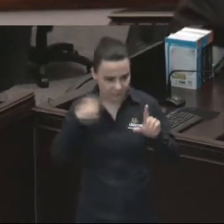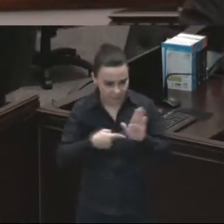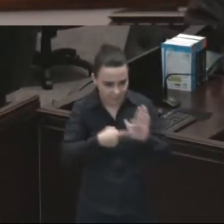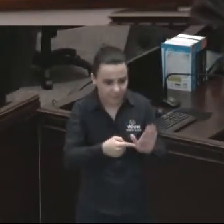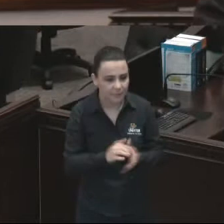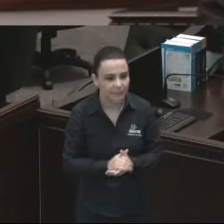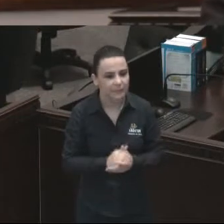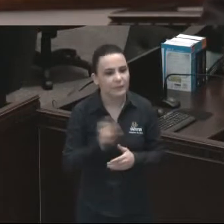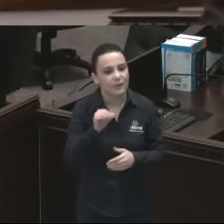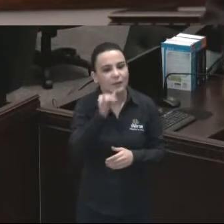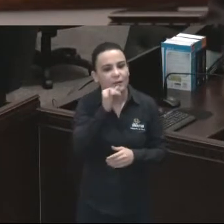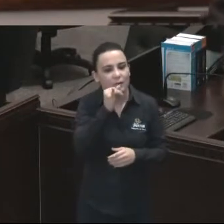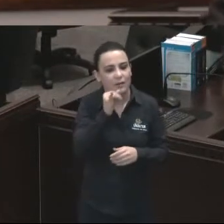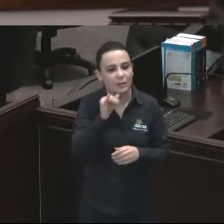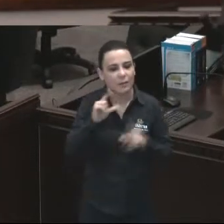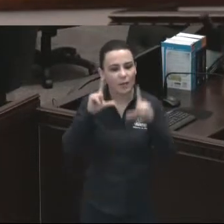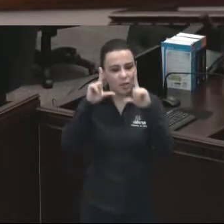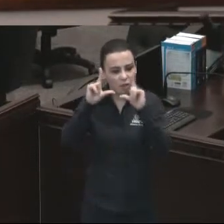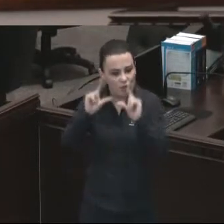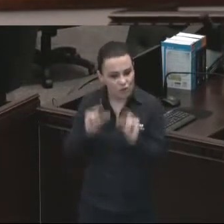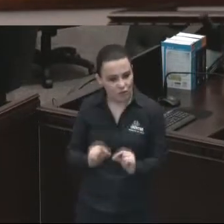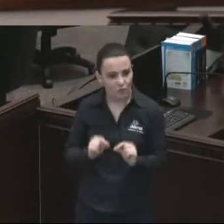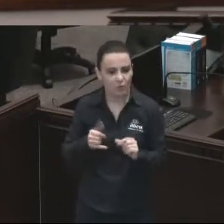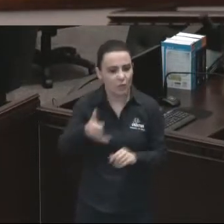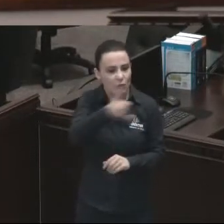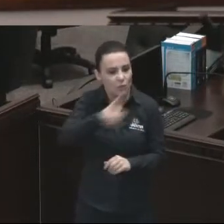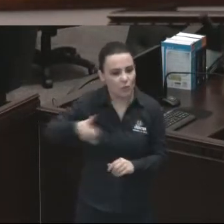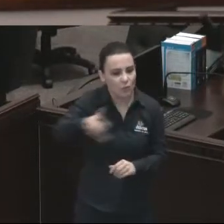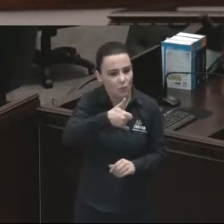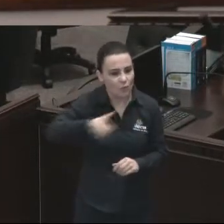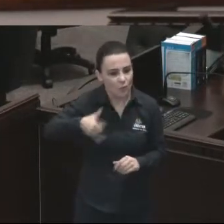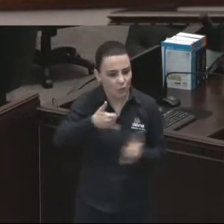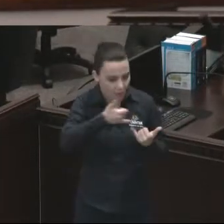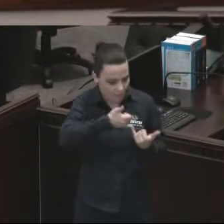para redução de colesterol e de triglicerídeos.